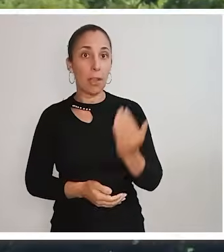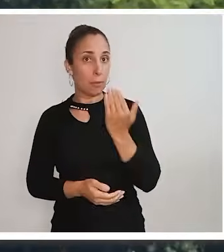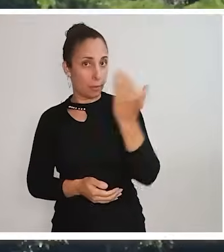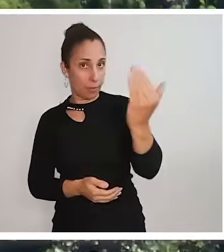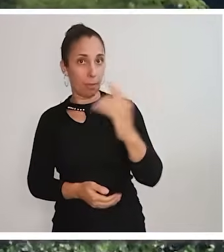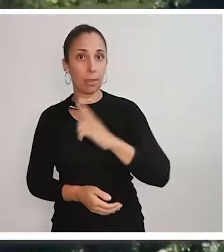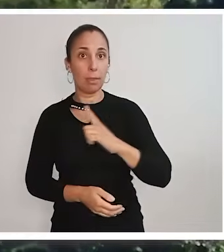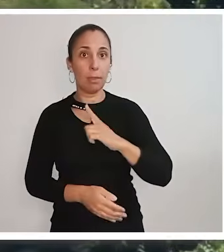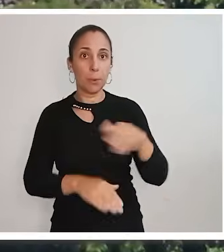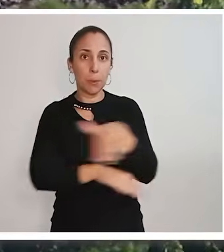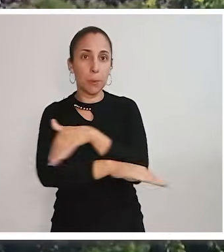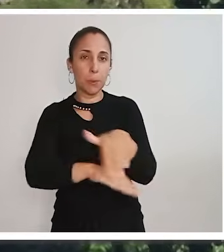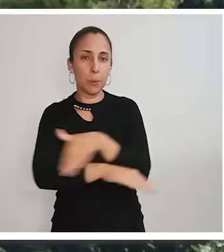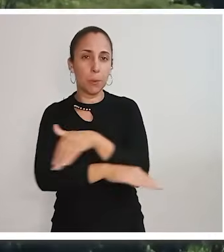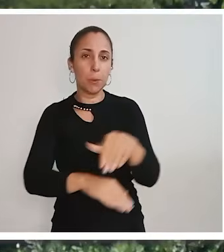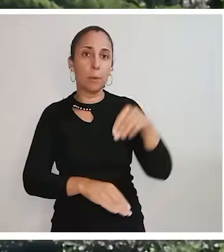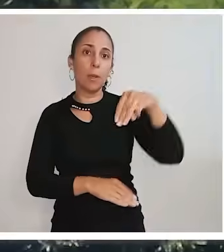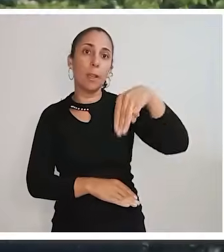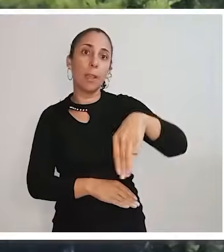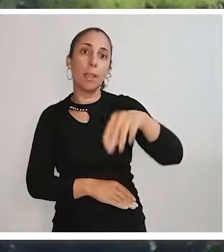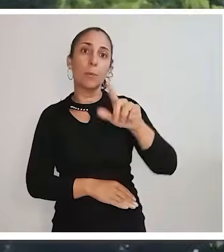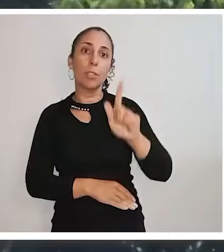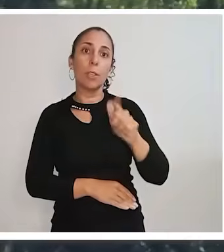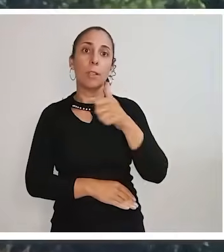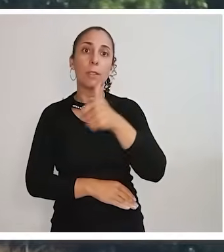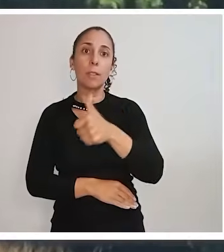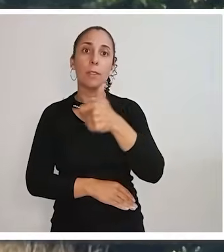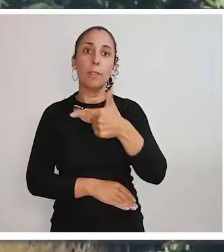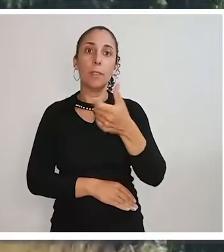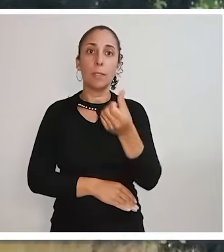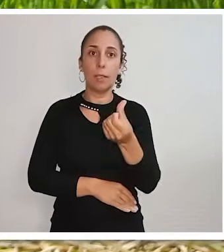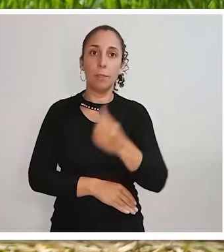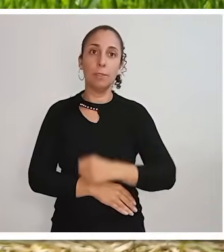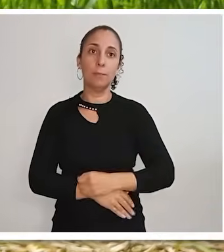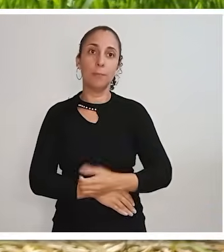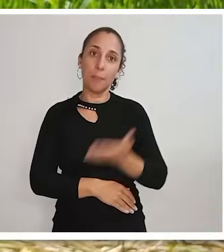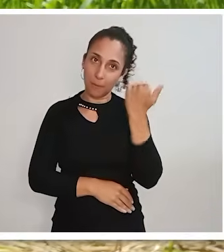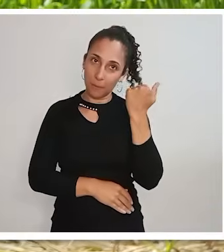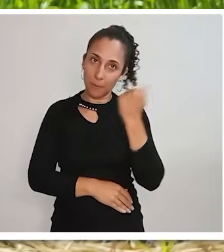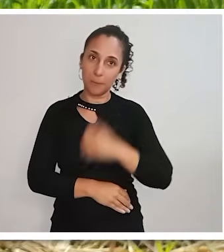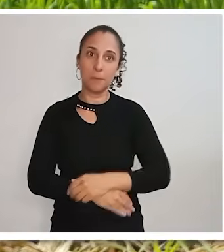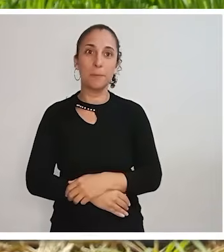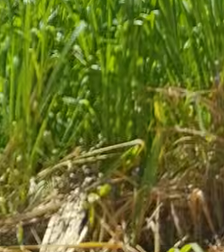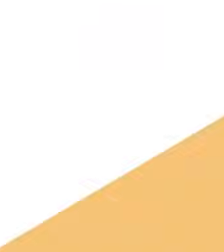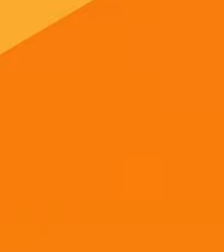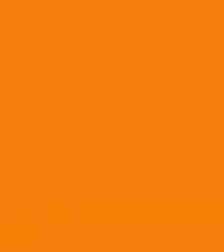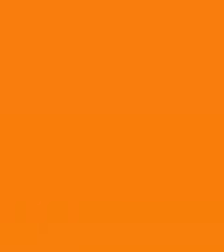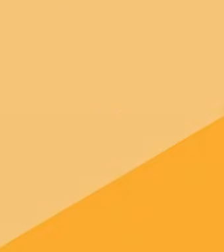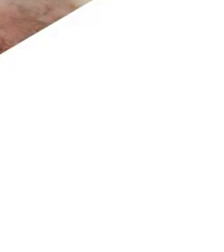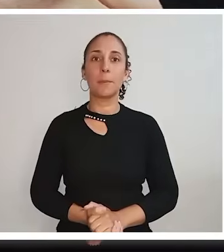agora alguns quilômetros aqui na frente vai estar a MG 126. Vamos seguir.